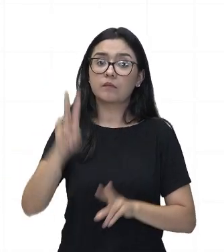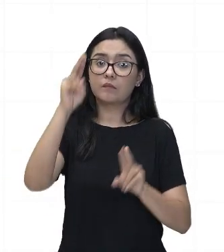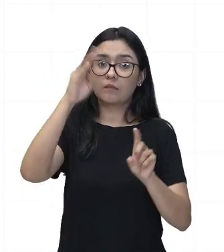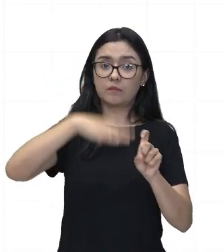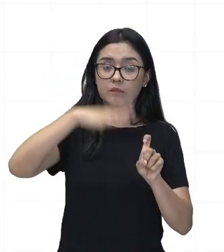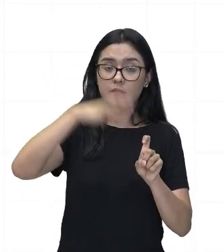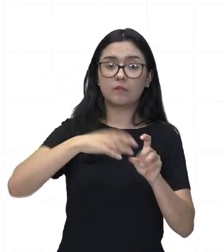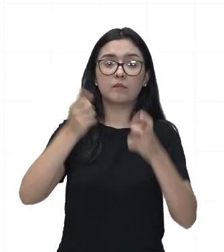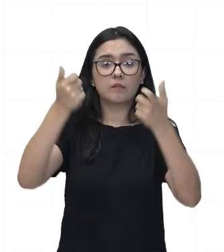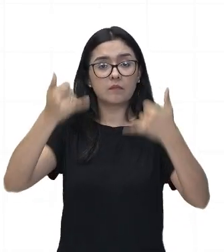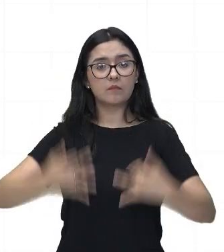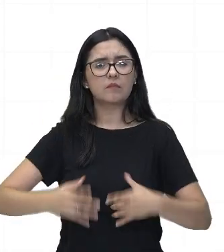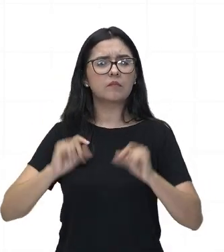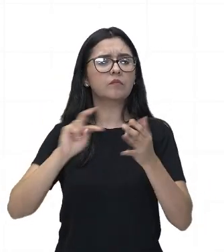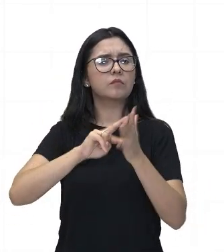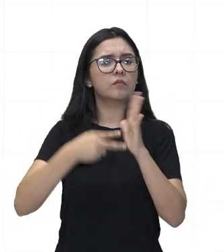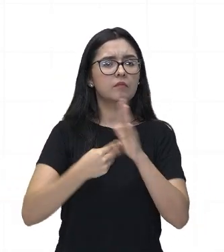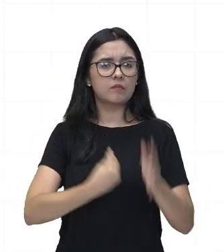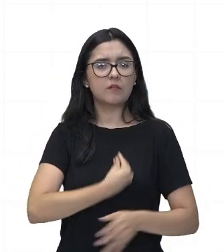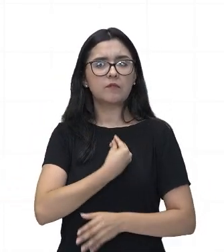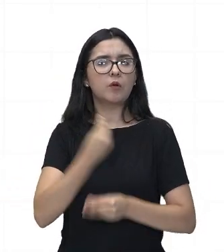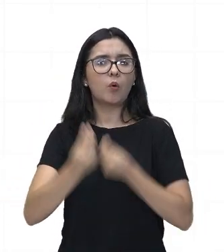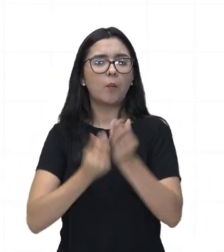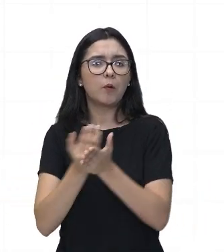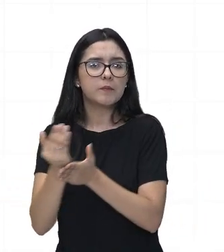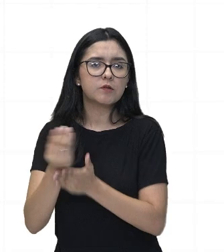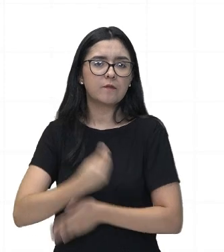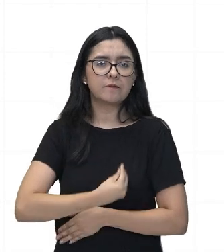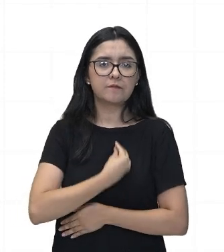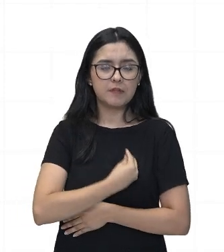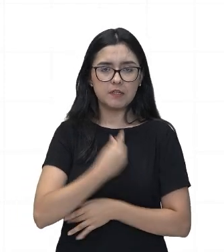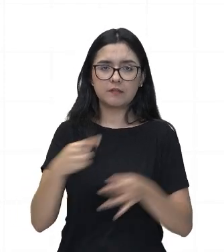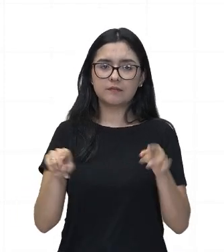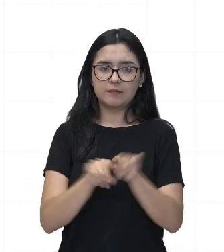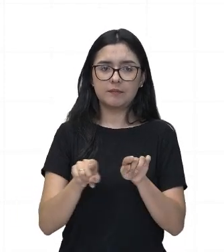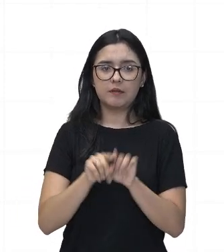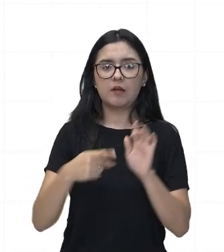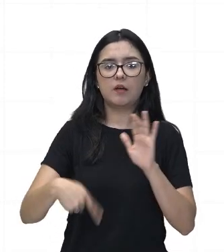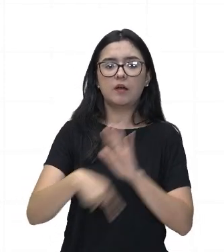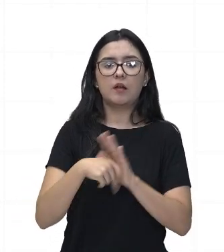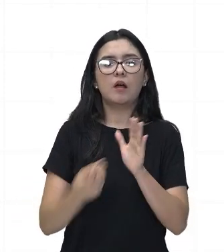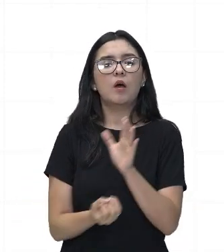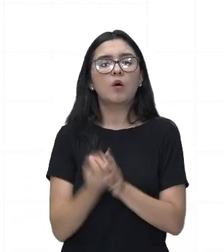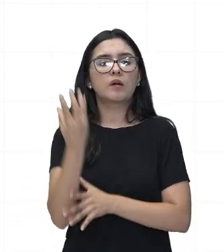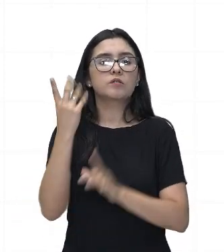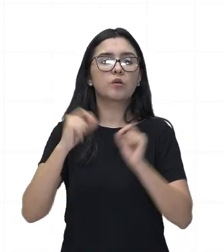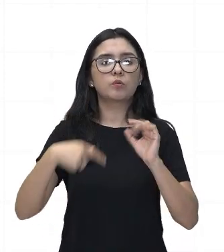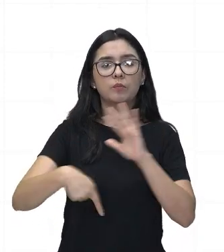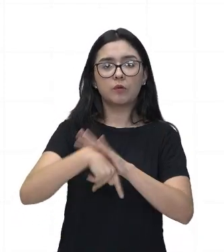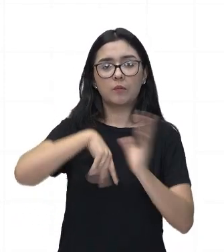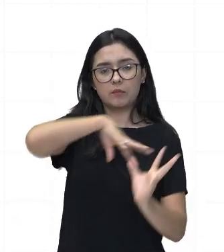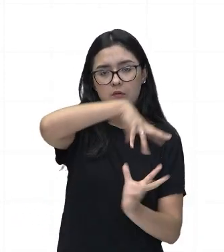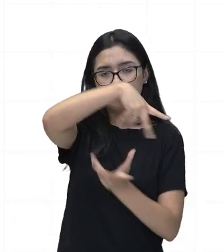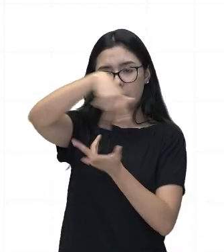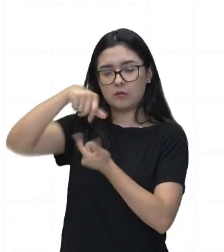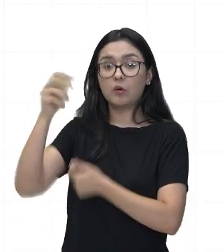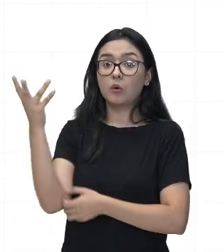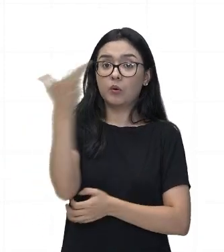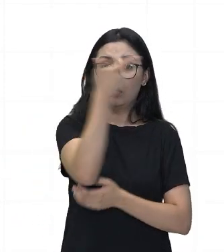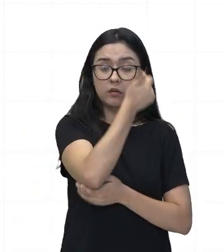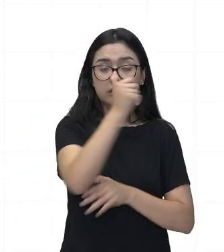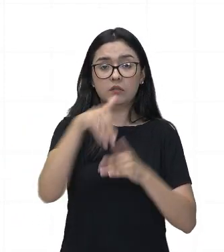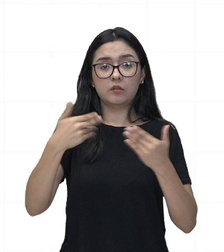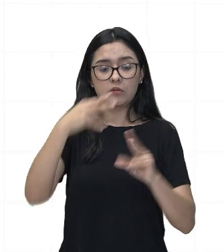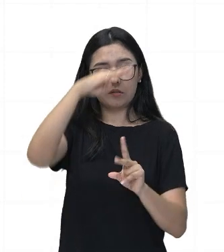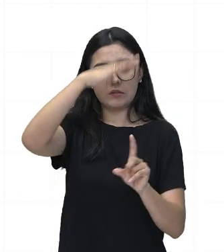explicar a vida e sua origem, bem como a origem do próprio universo. Esses mitos que explicam